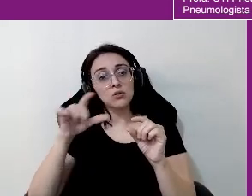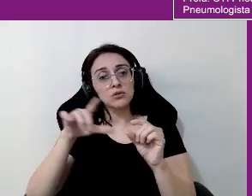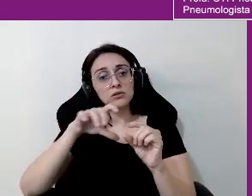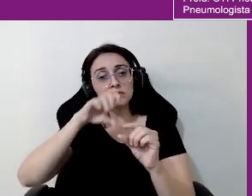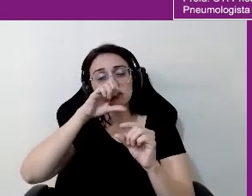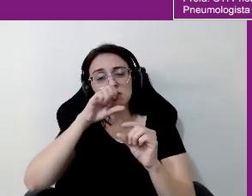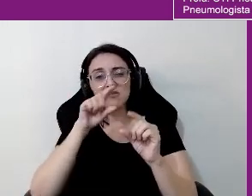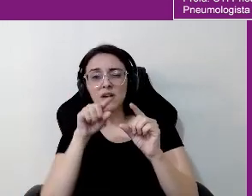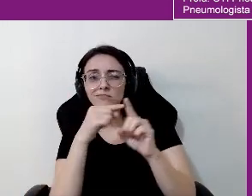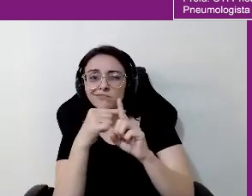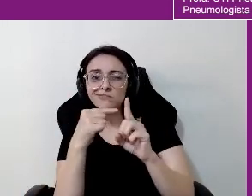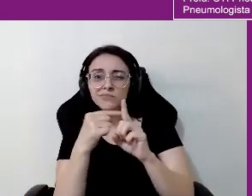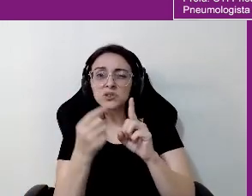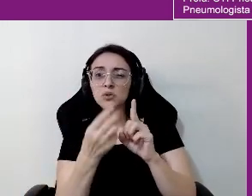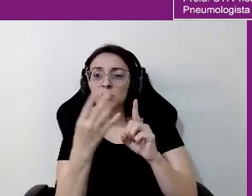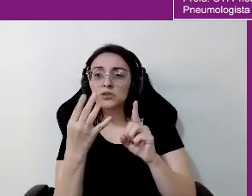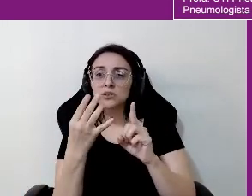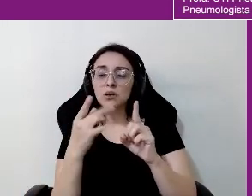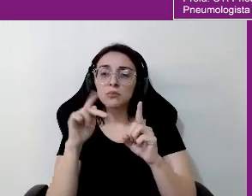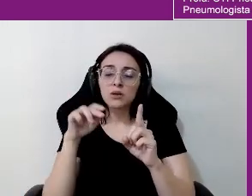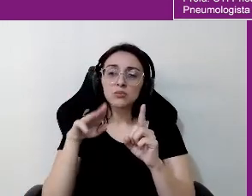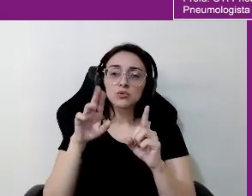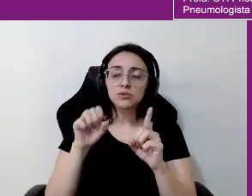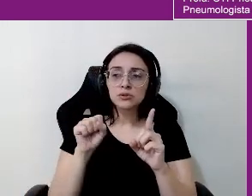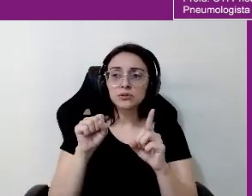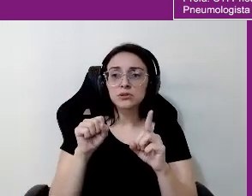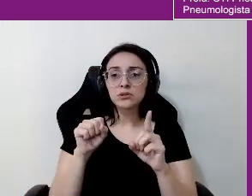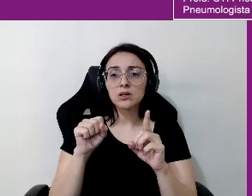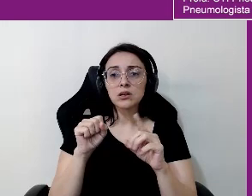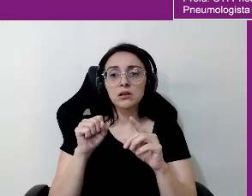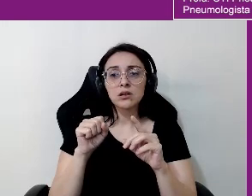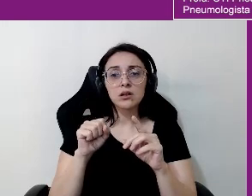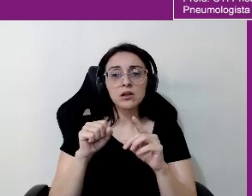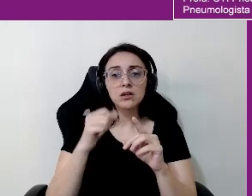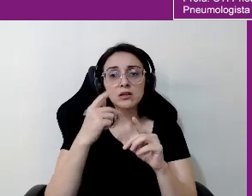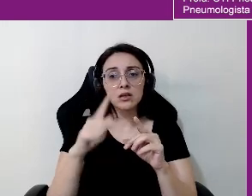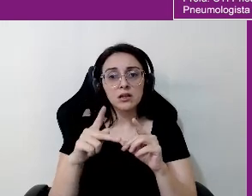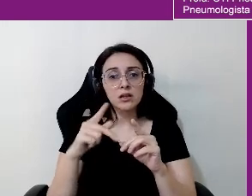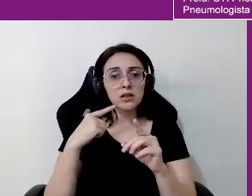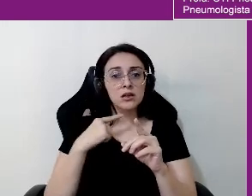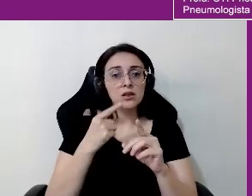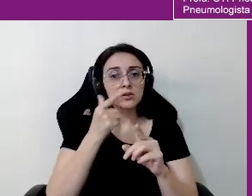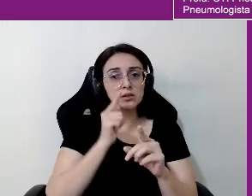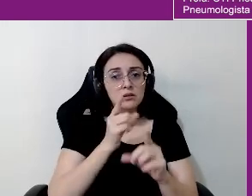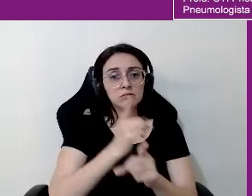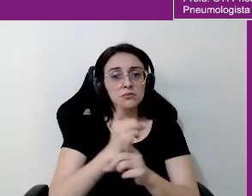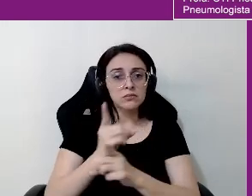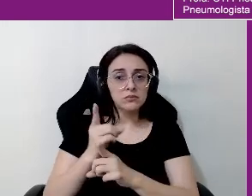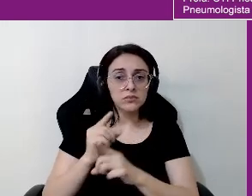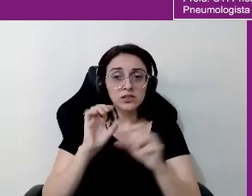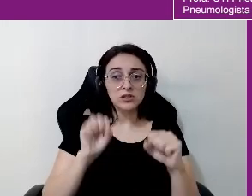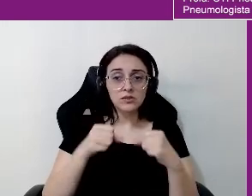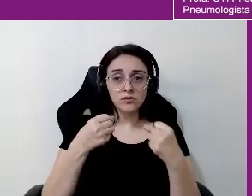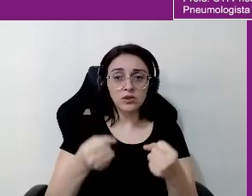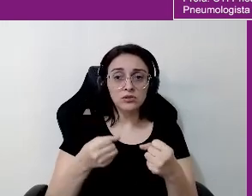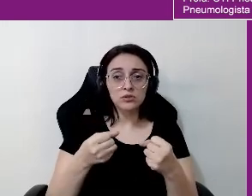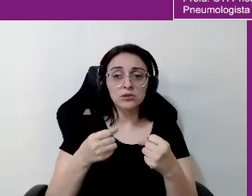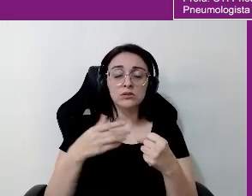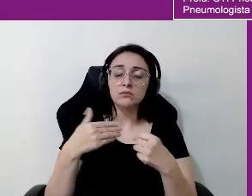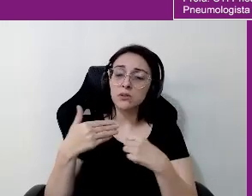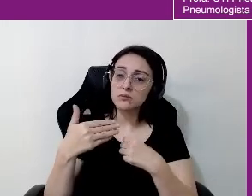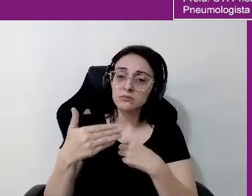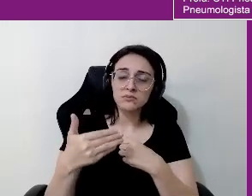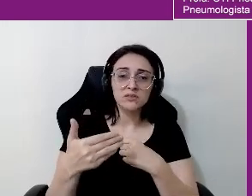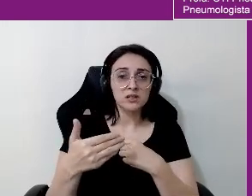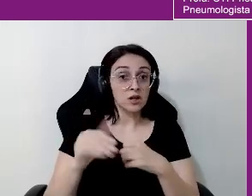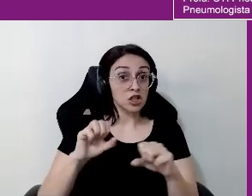uma estimativa da PEMUS. E pelo menos para você detectar aquele que está fazendo muito esforço, para não deixar